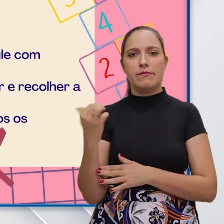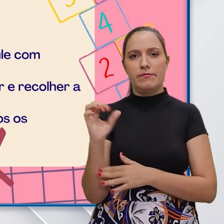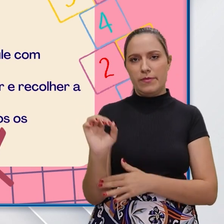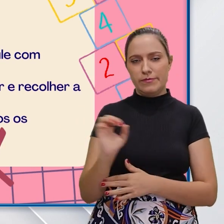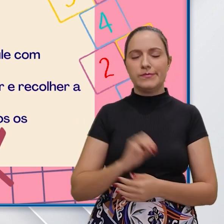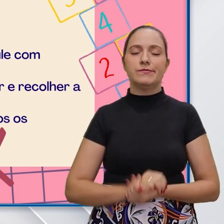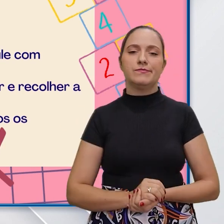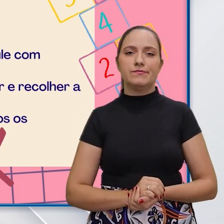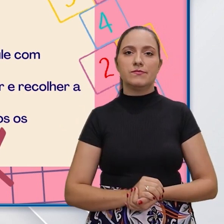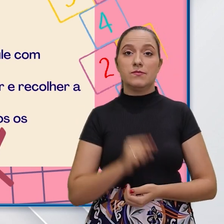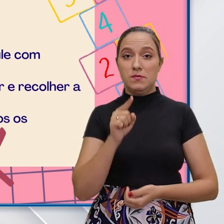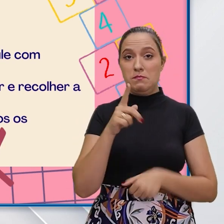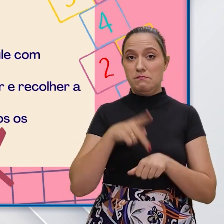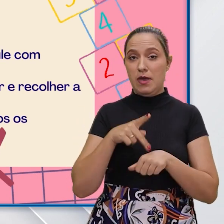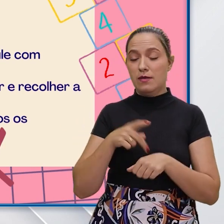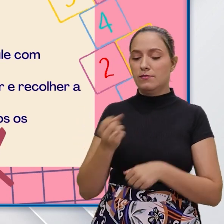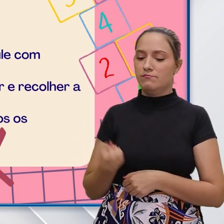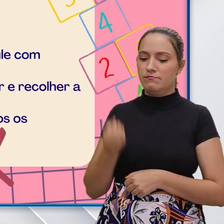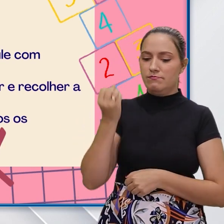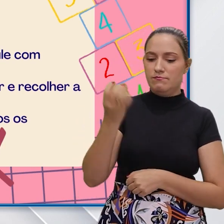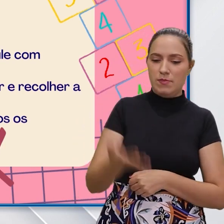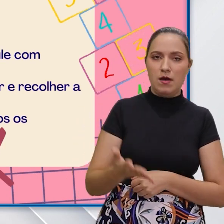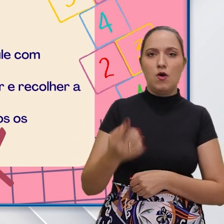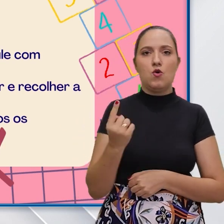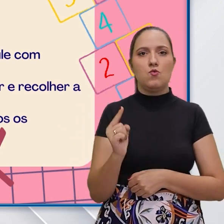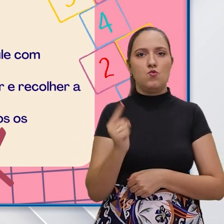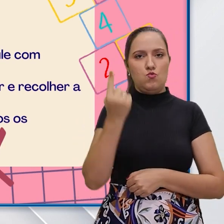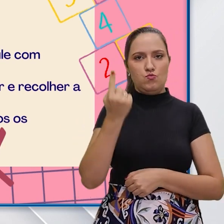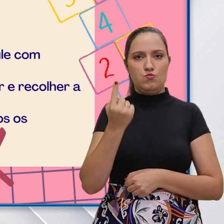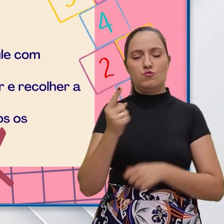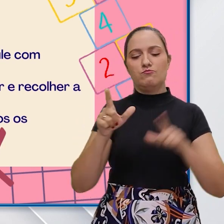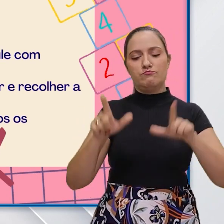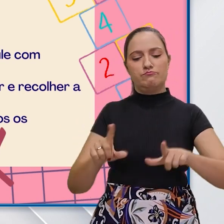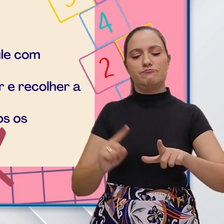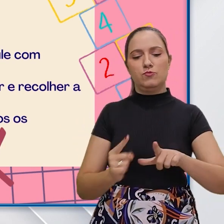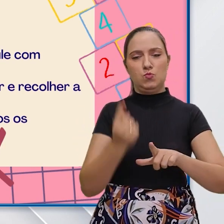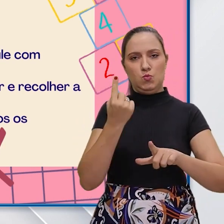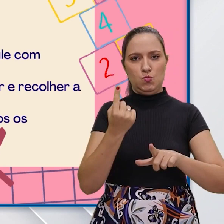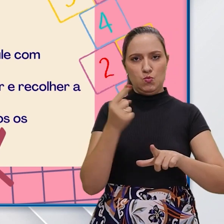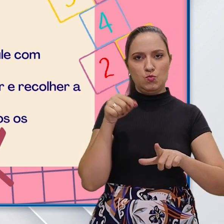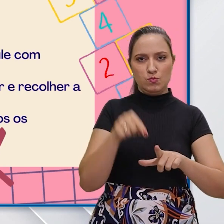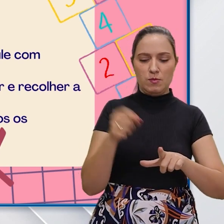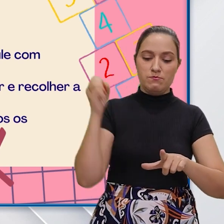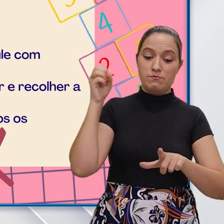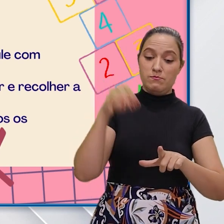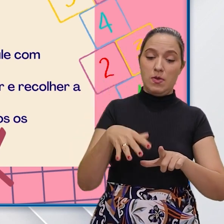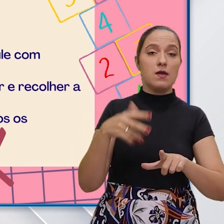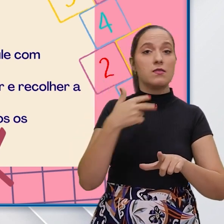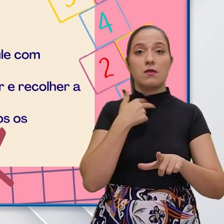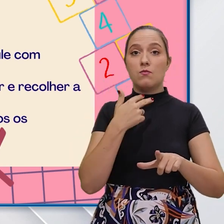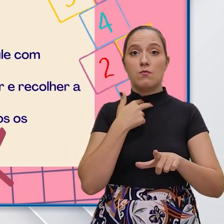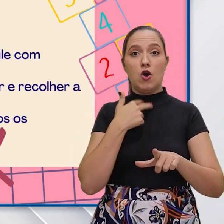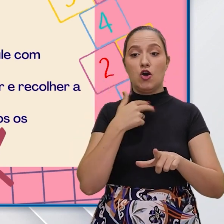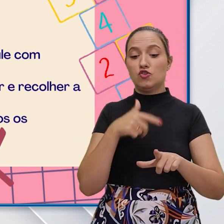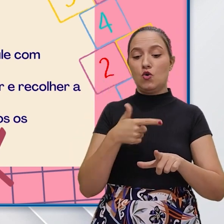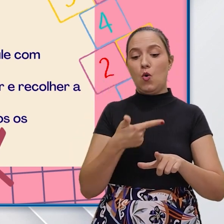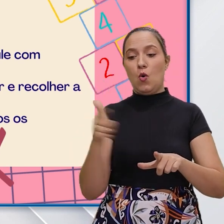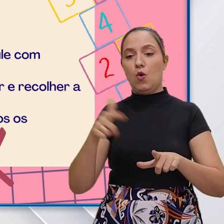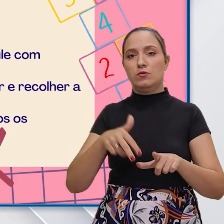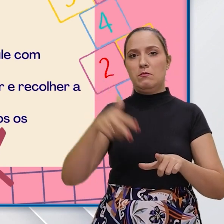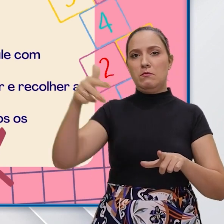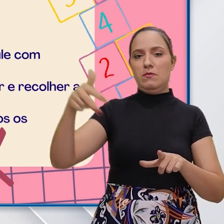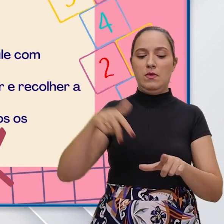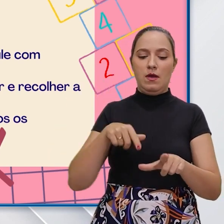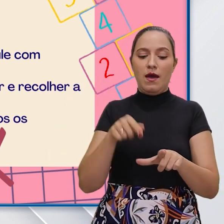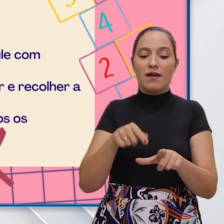10. Jogue a pedrinha no primeiro quadrado. Não pise no quadrado